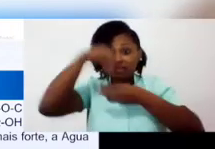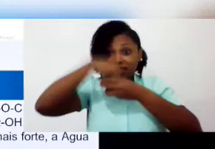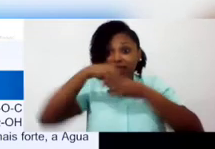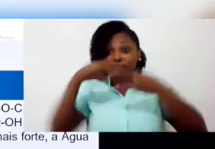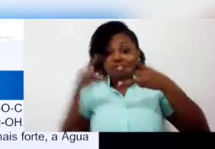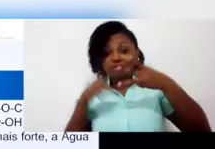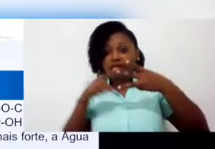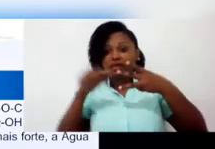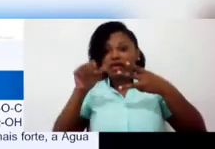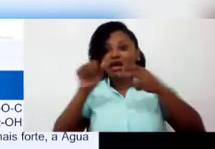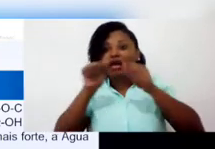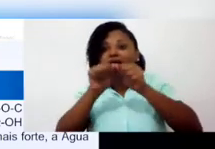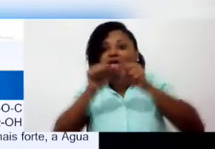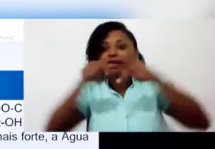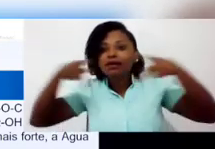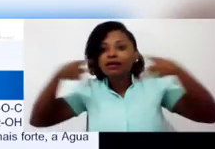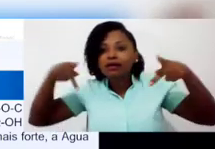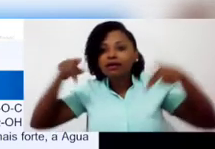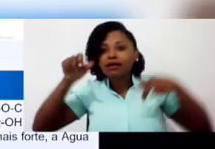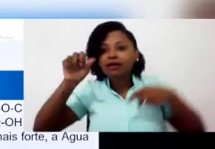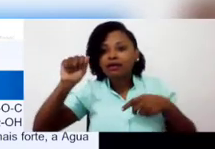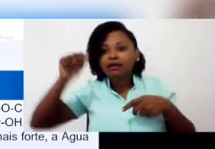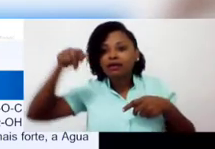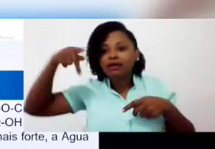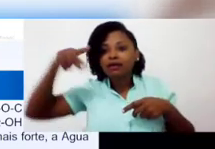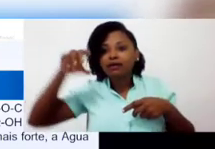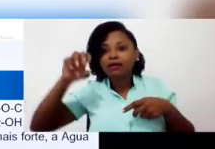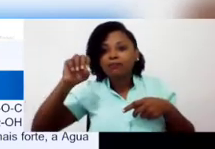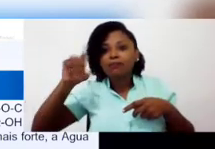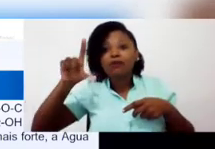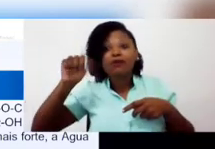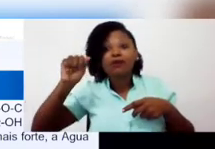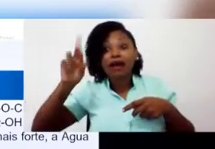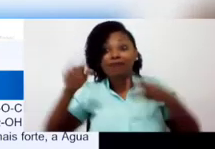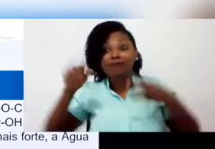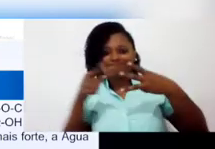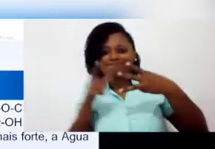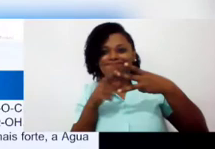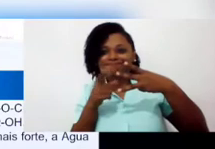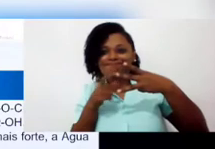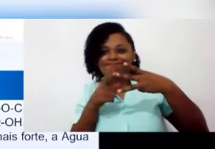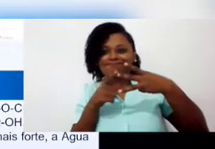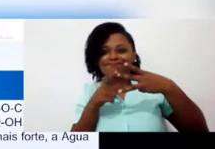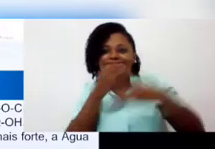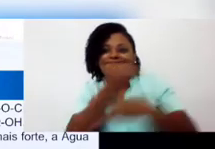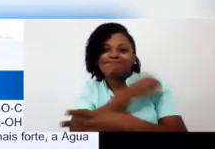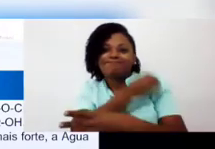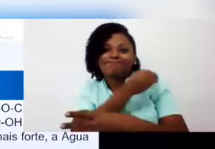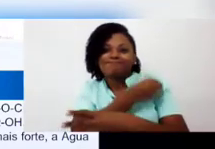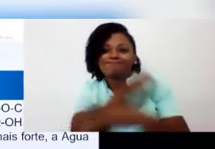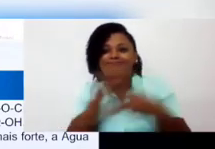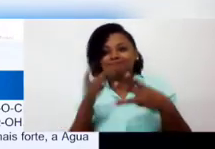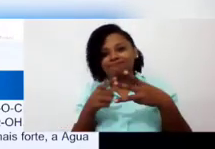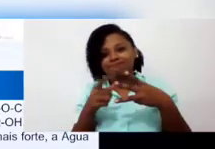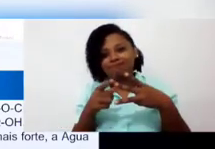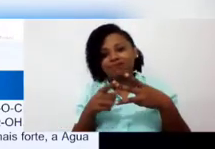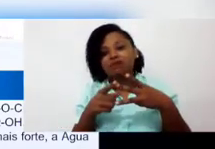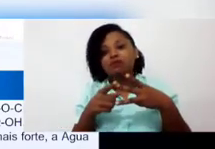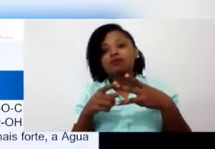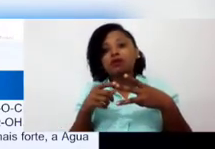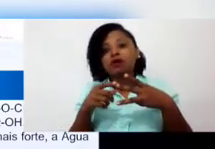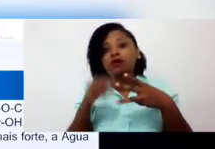e tem ligação de hidrogênio. Ele tem duas forças acontecendo aqui, e uma bem fraca e uma um pouco mais forte. Aqui